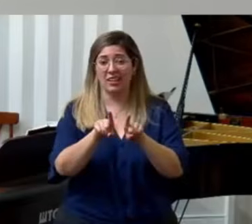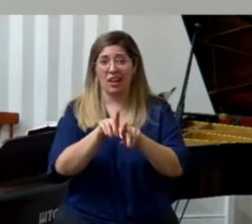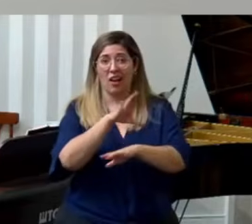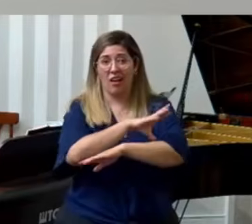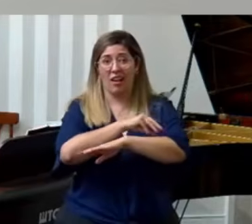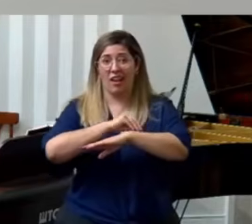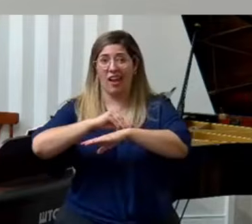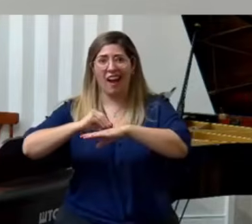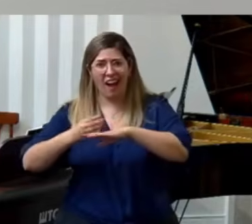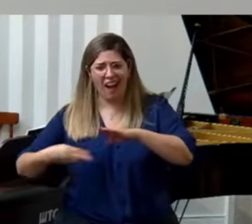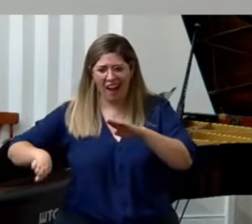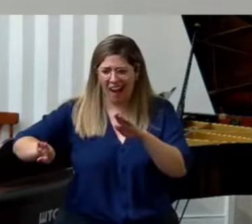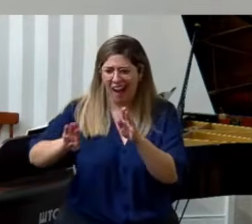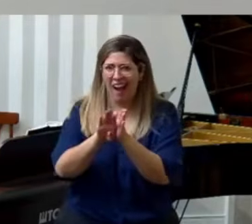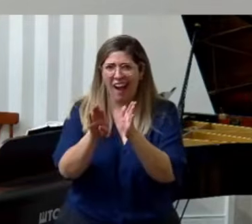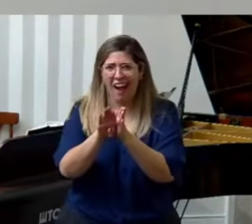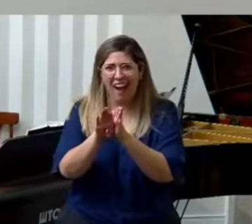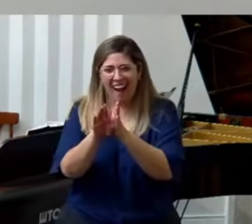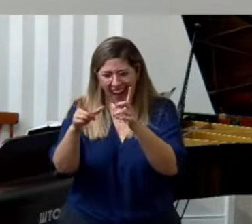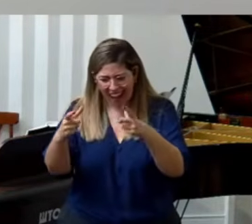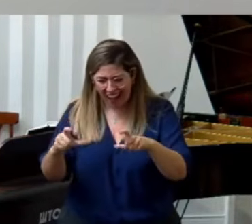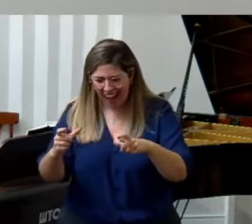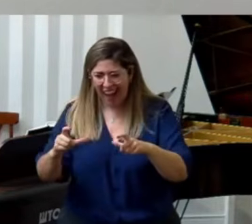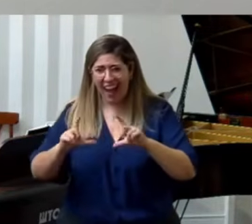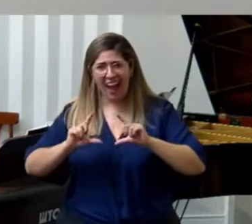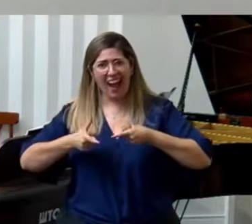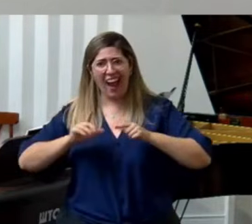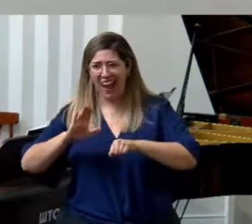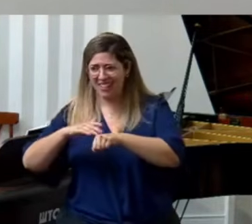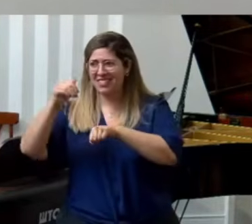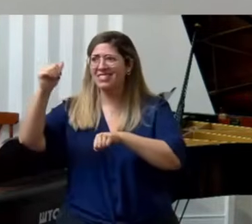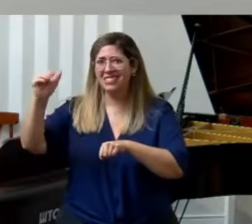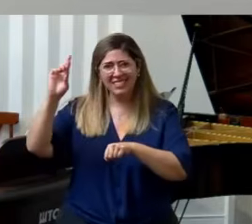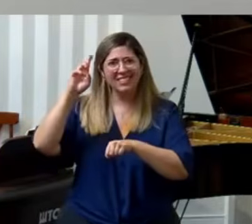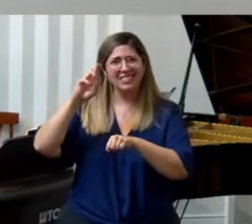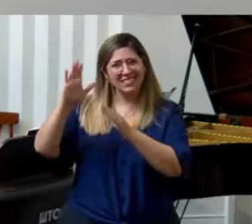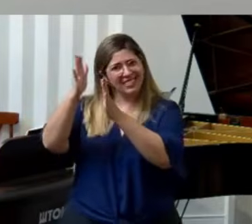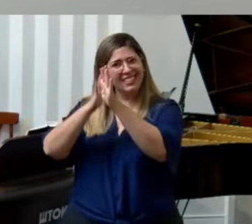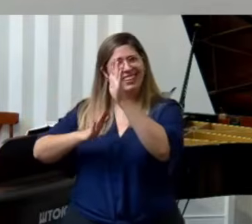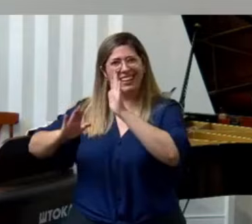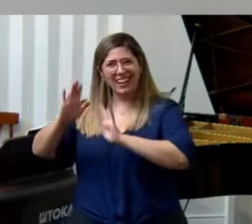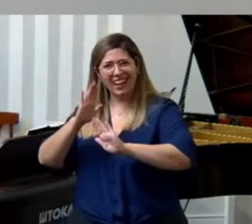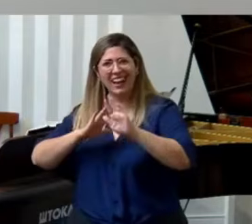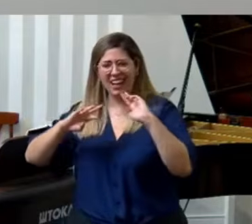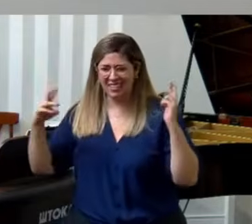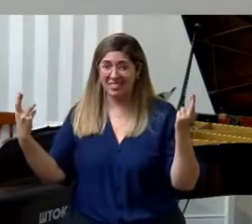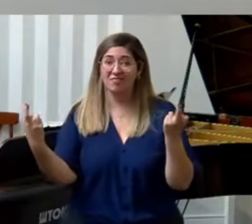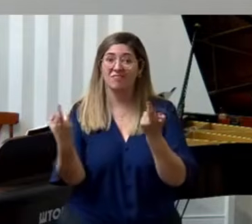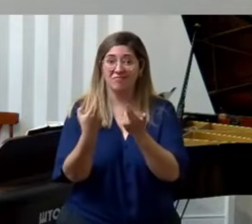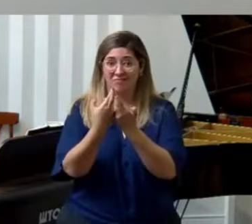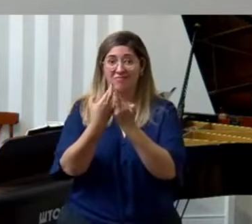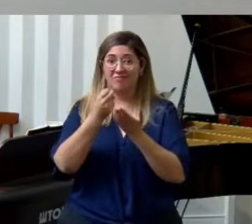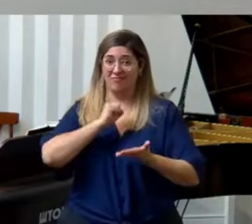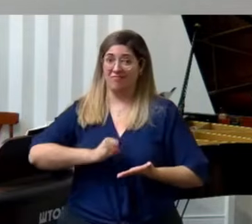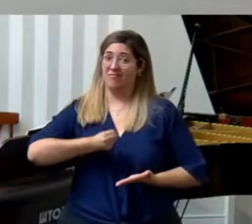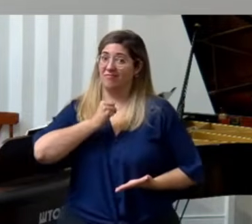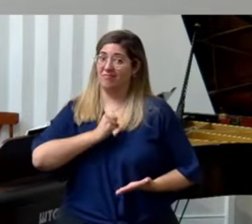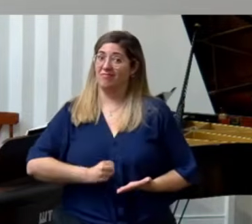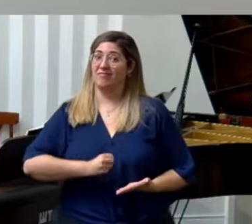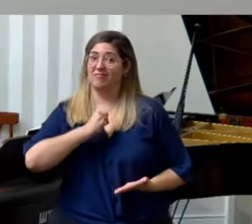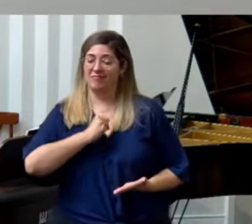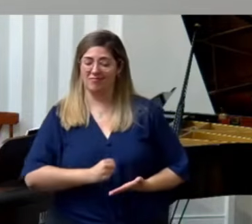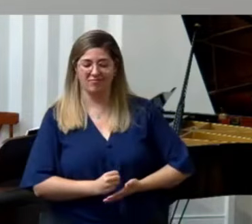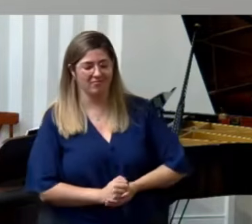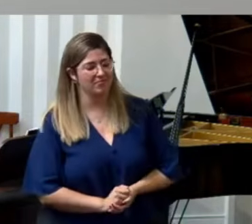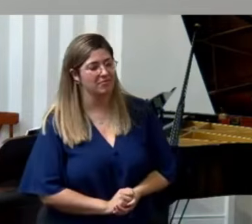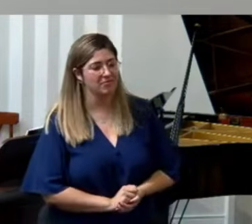Desse povo viria uma nação chamada Israel, que o Senhor estabeleceu para ser um reino de sacerdotes.